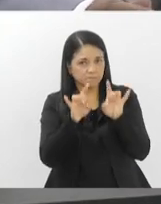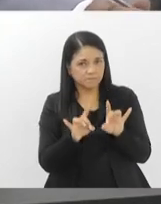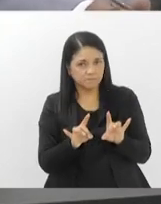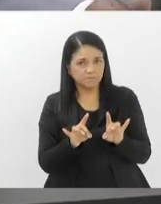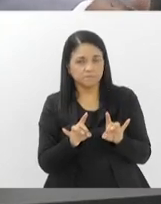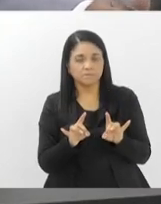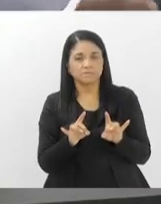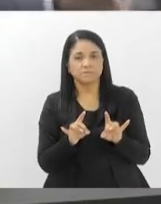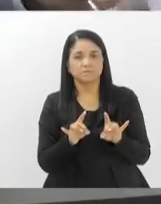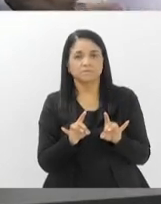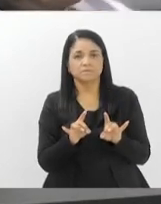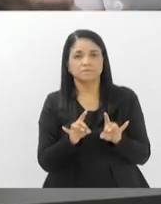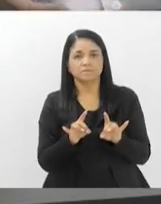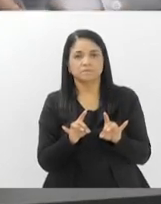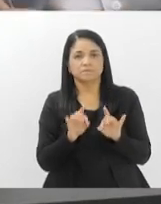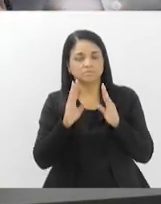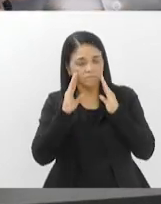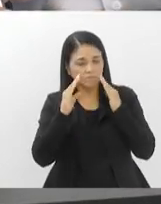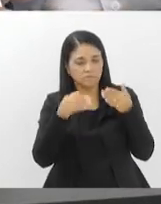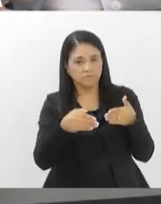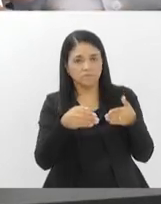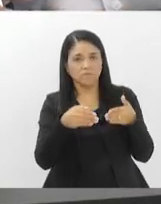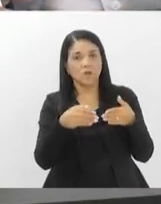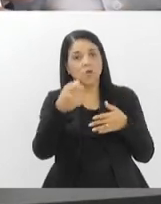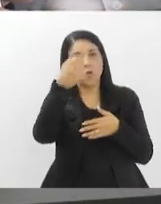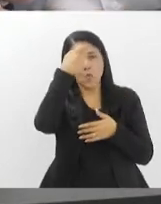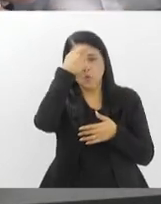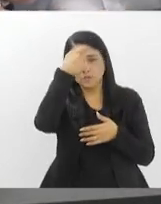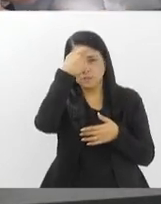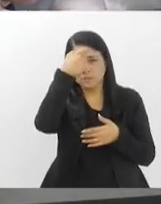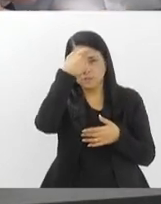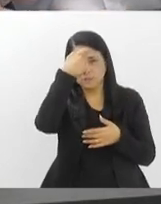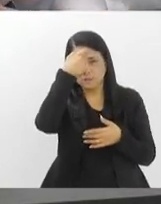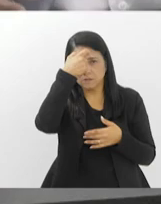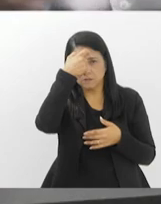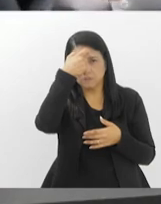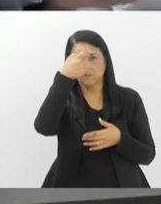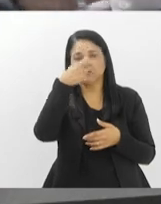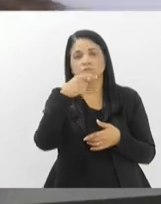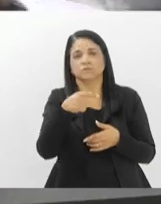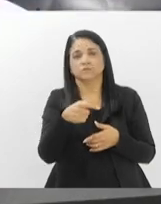especificamente a conscientização.